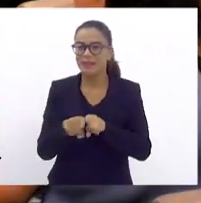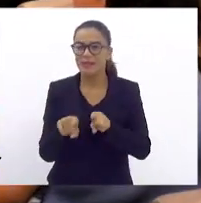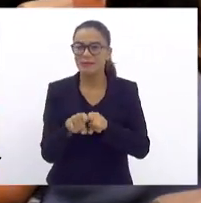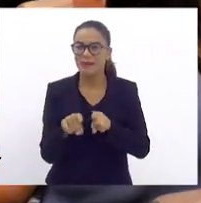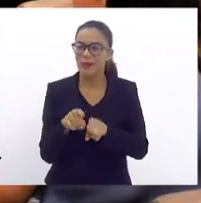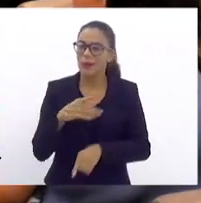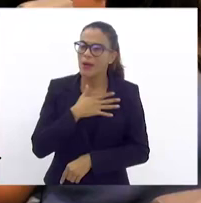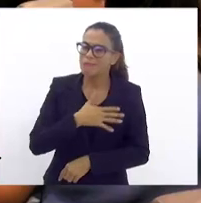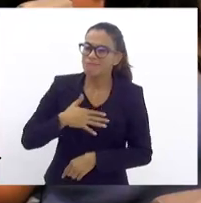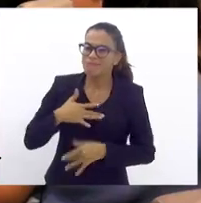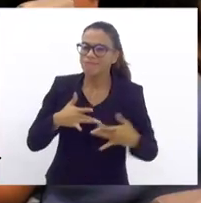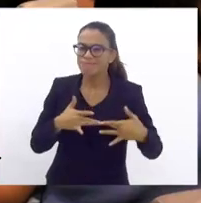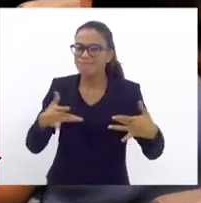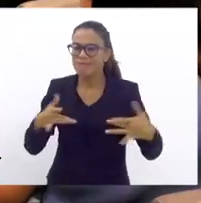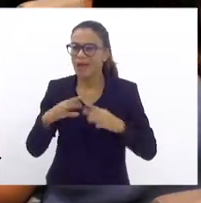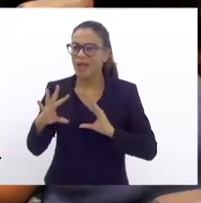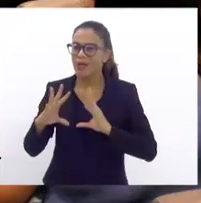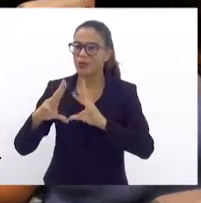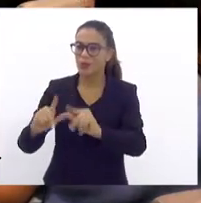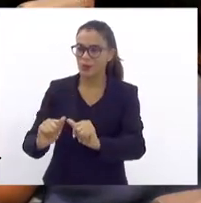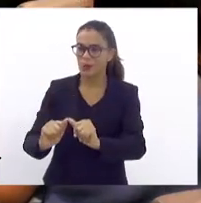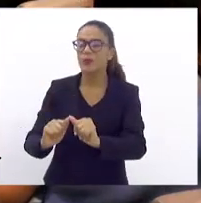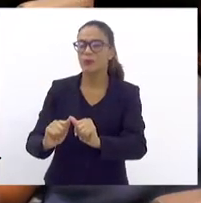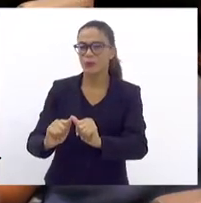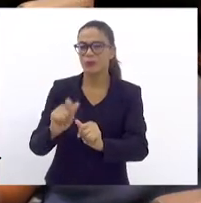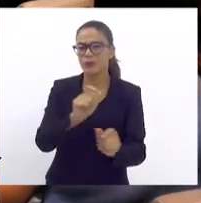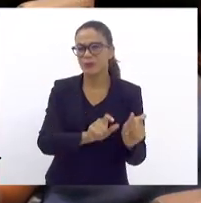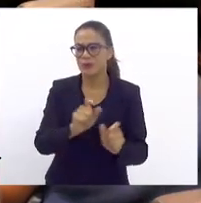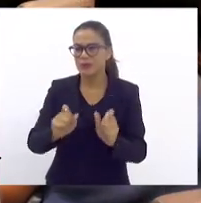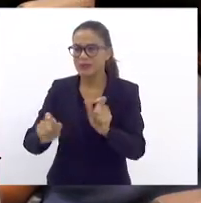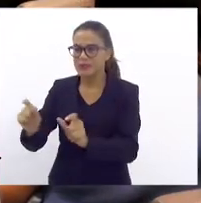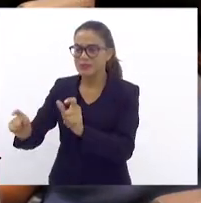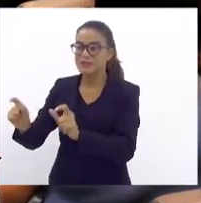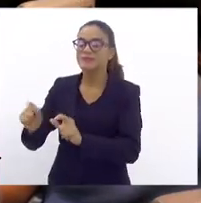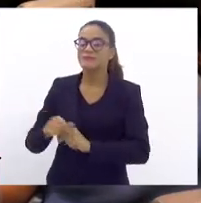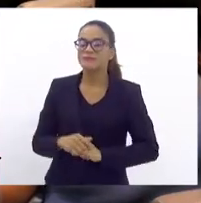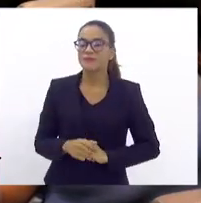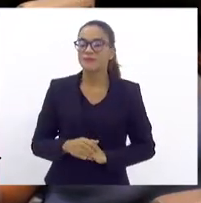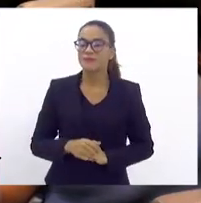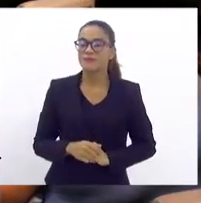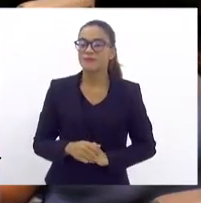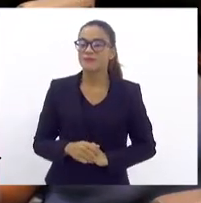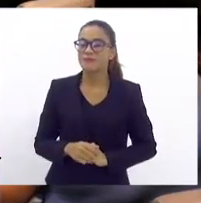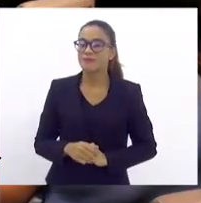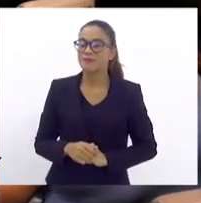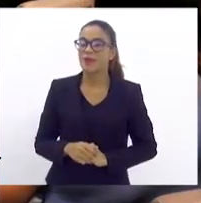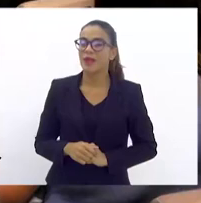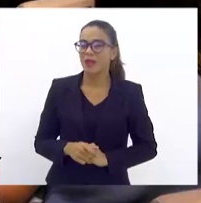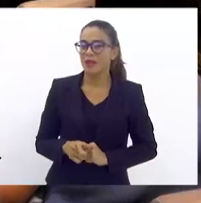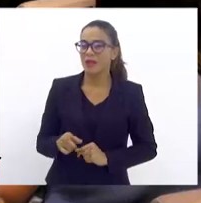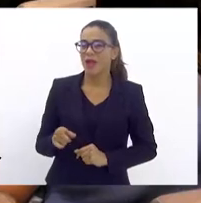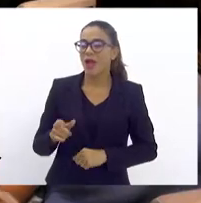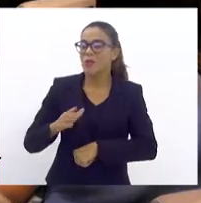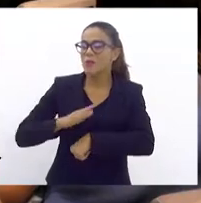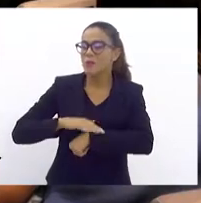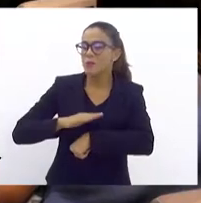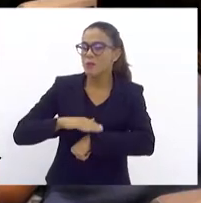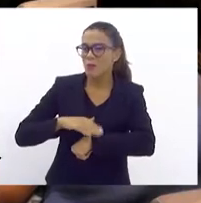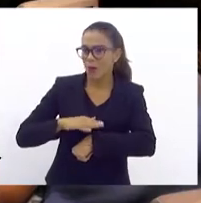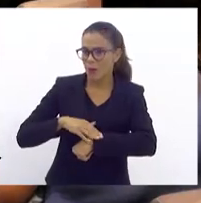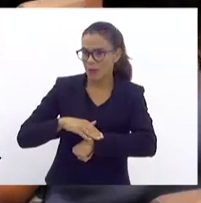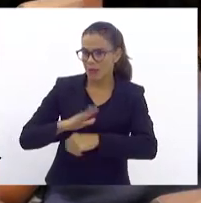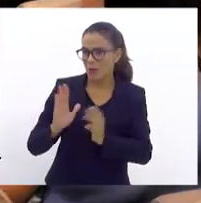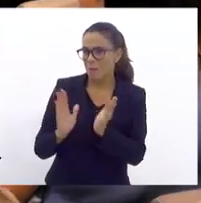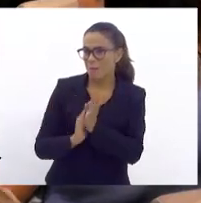gentileza a todos aos queridos que estão aqui sabe né Vamos restringir o nosso momento de Palmas ao final